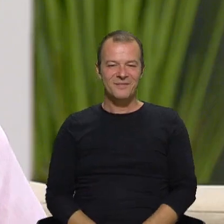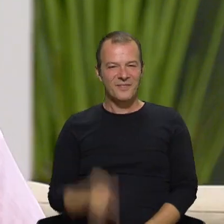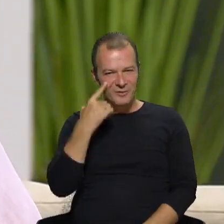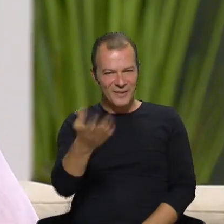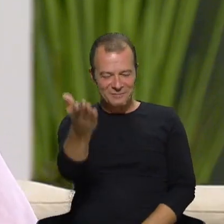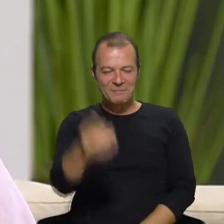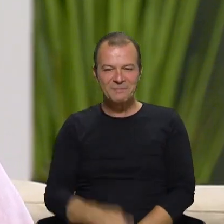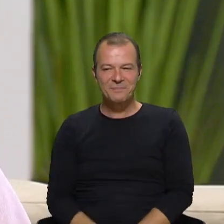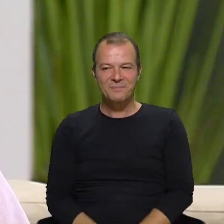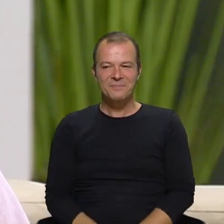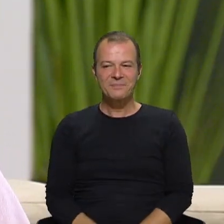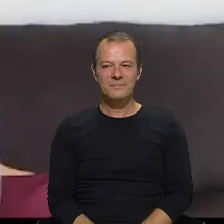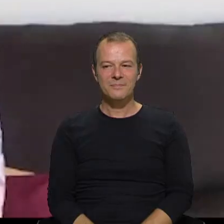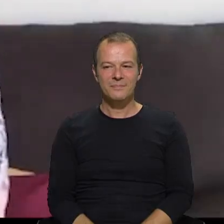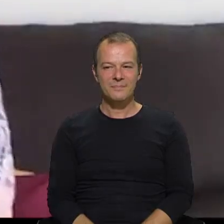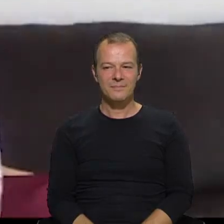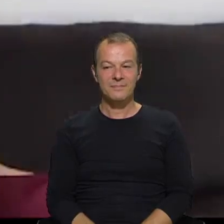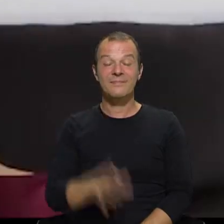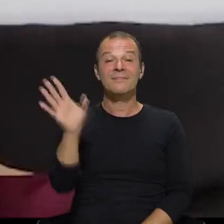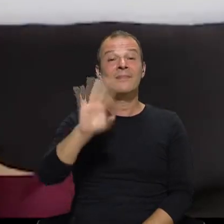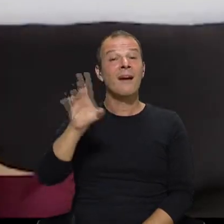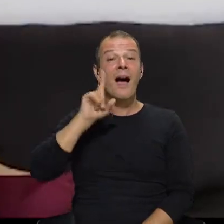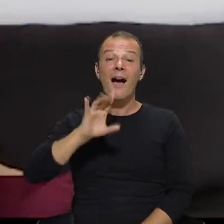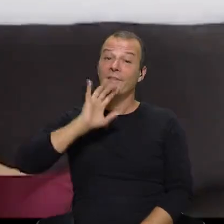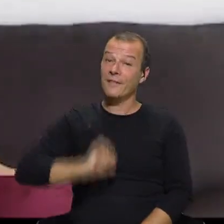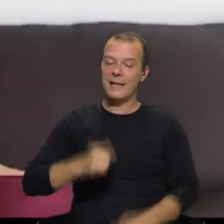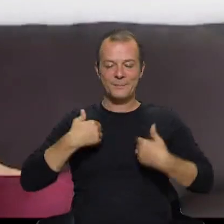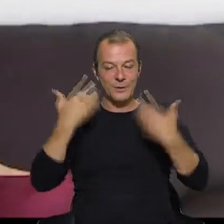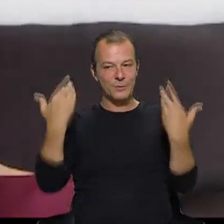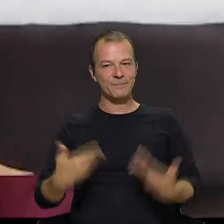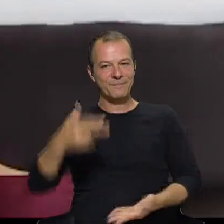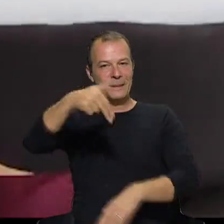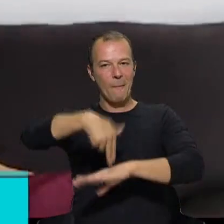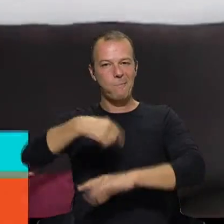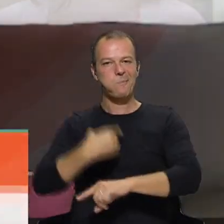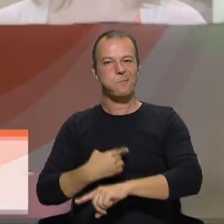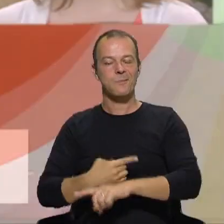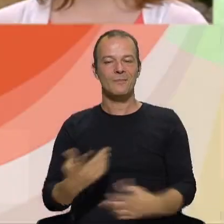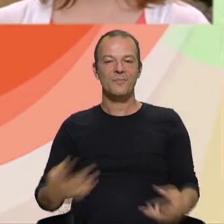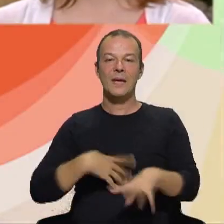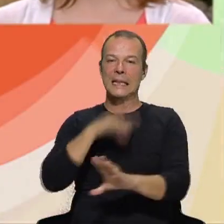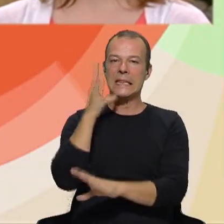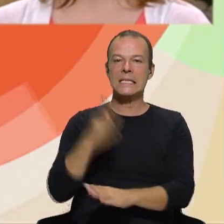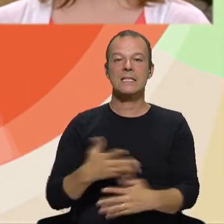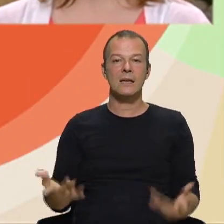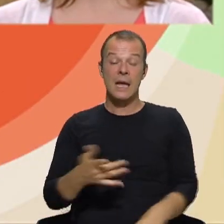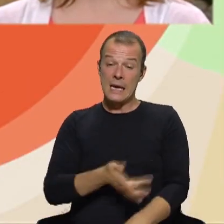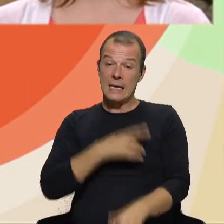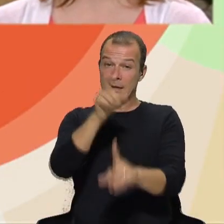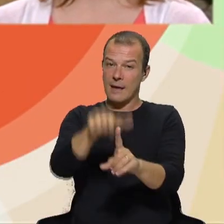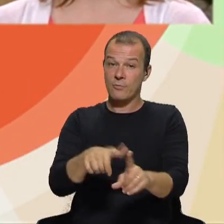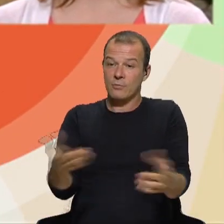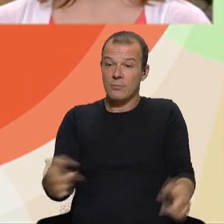Vamos lá ver. Olá, filha. Aqui estou eu também para te dizer o quê? Que te amo,